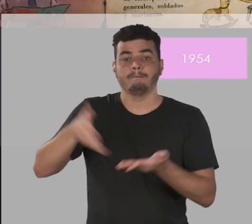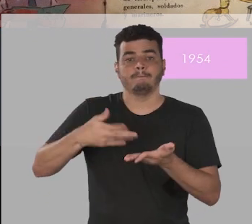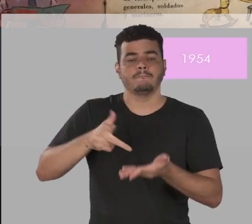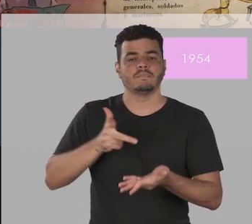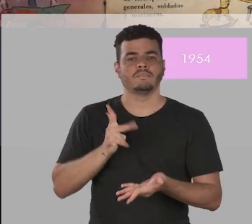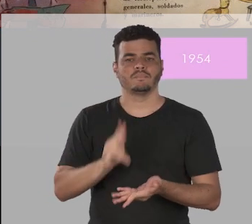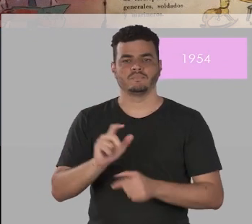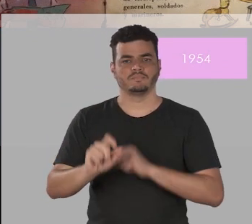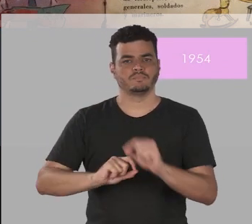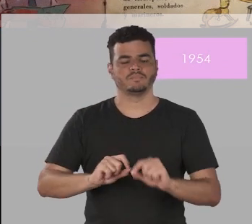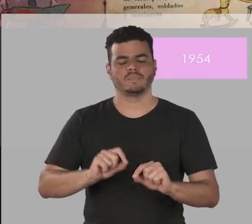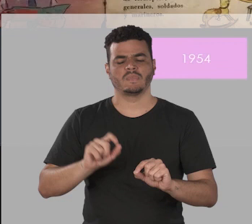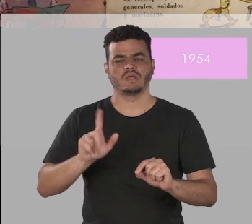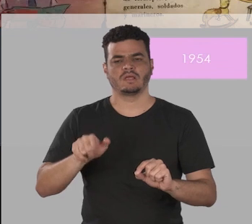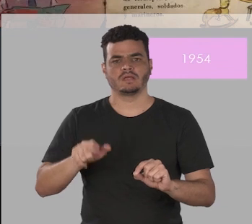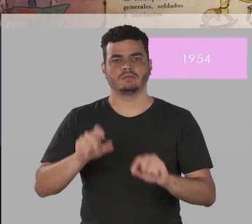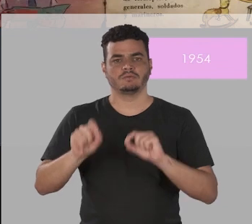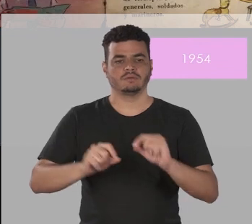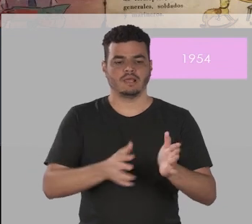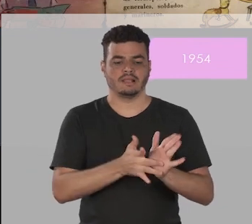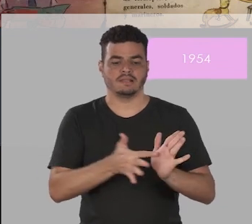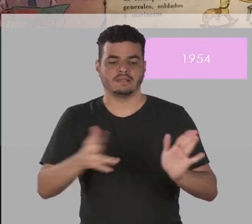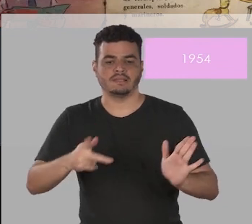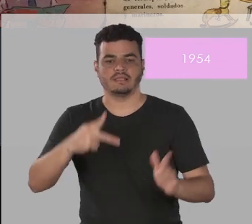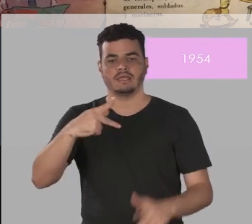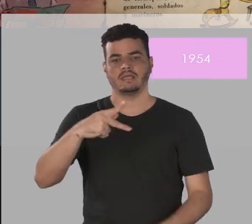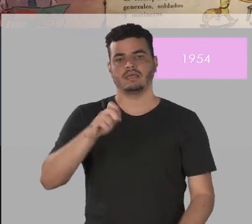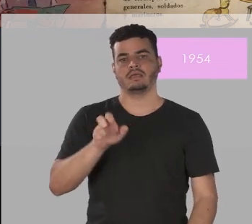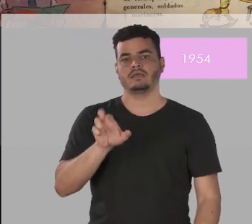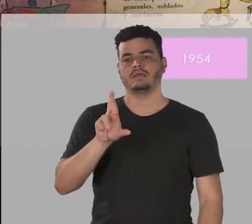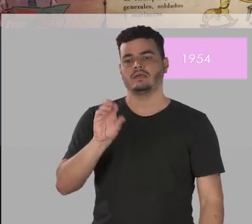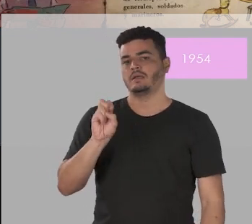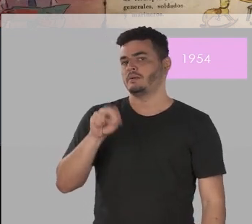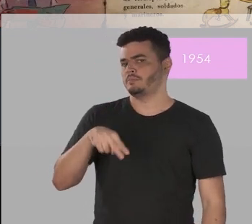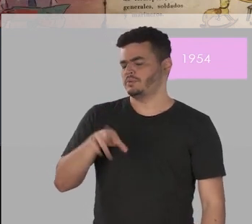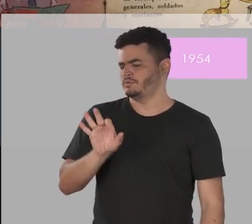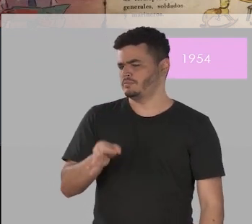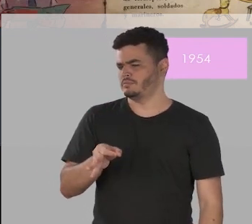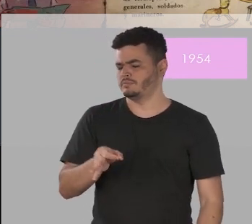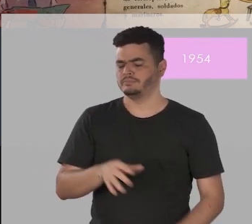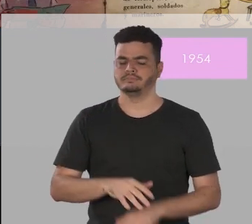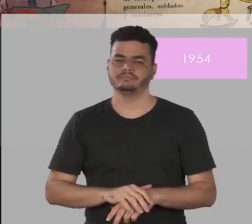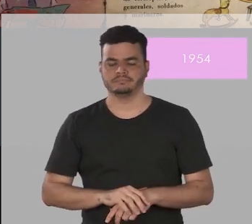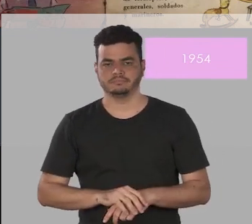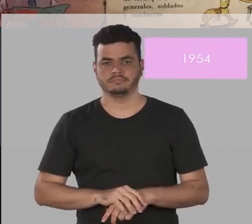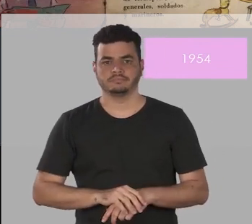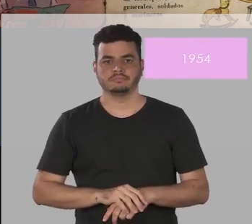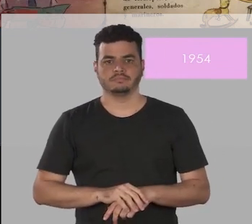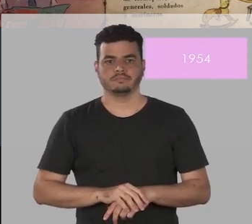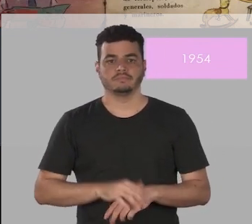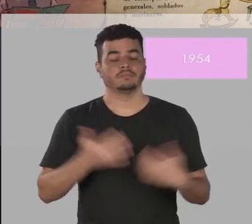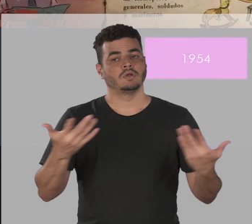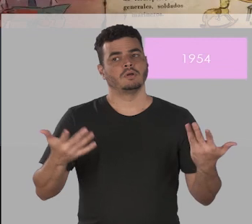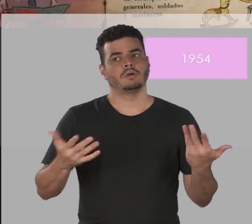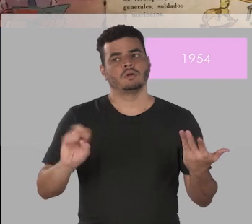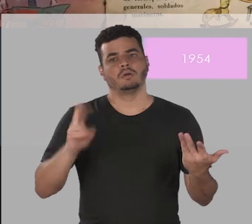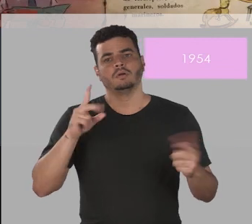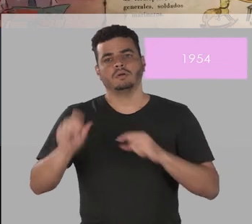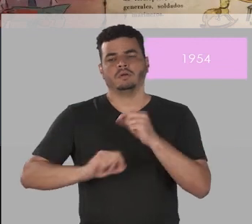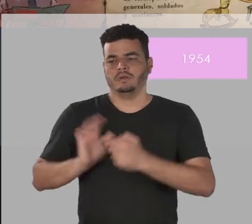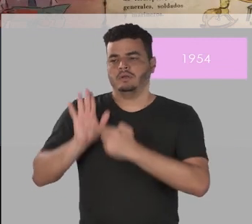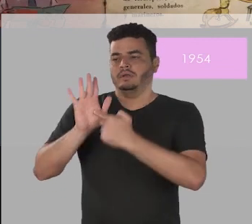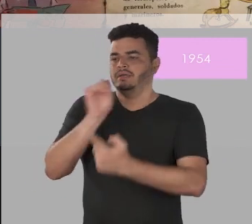são os livros que surgiram na época peronista, né? tem também, bom,